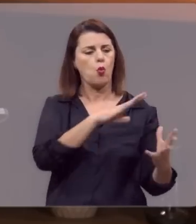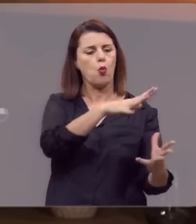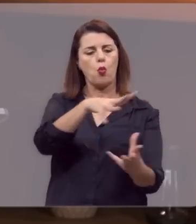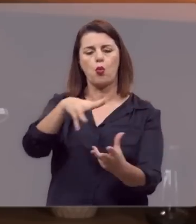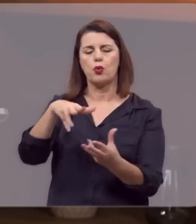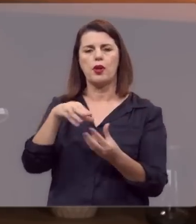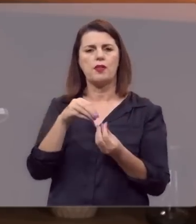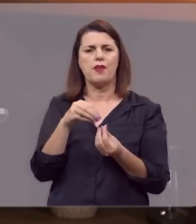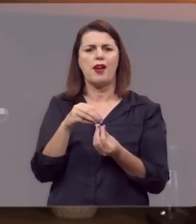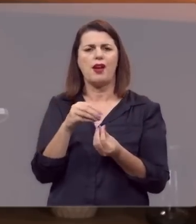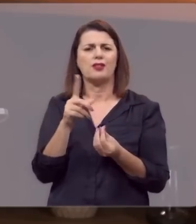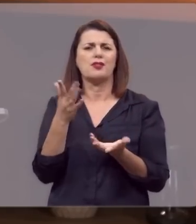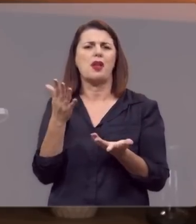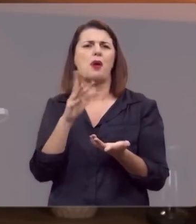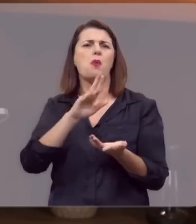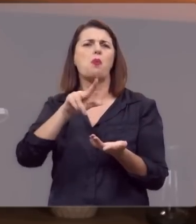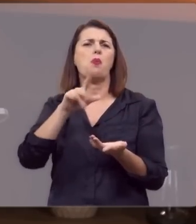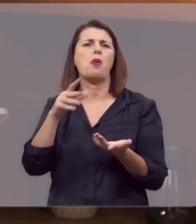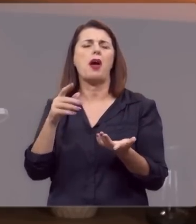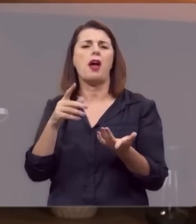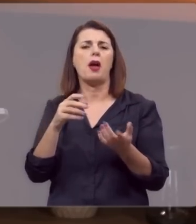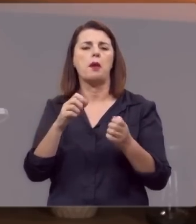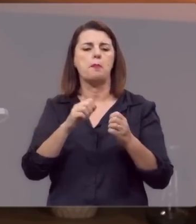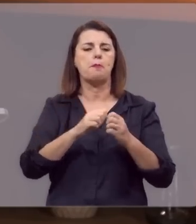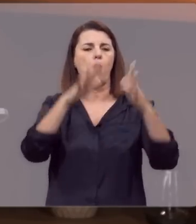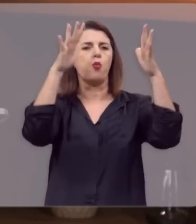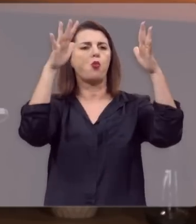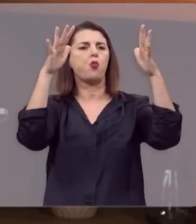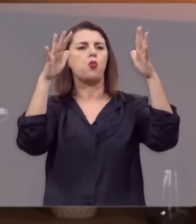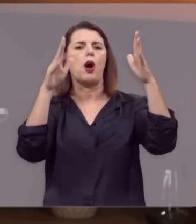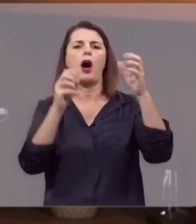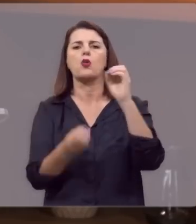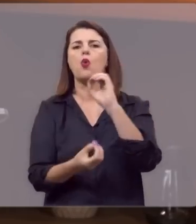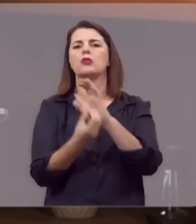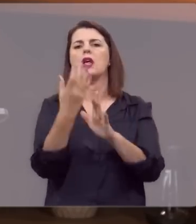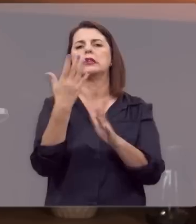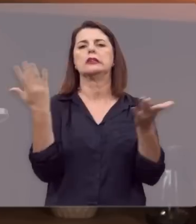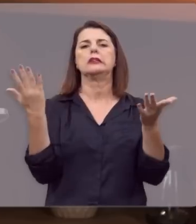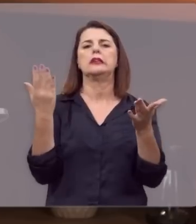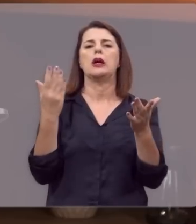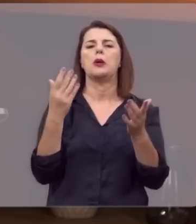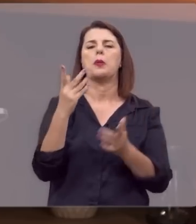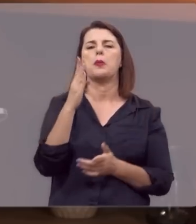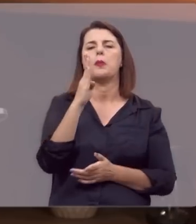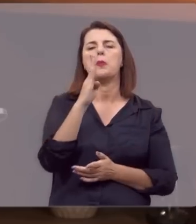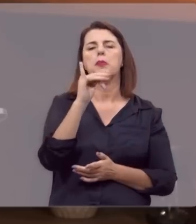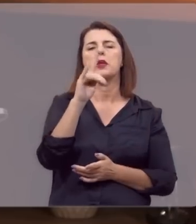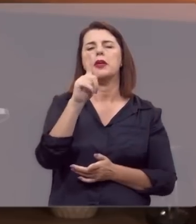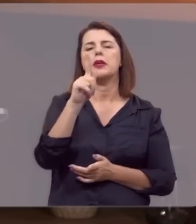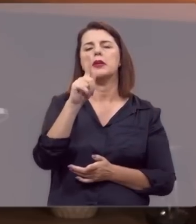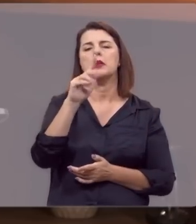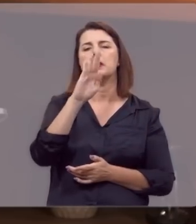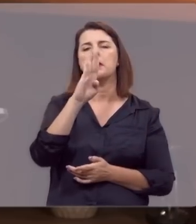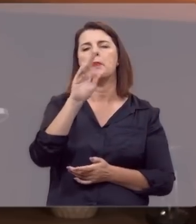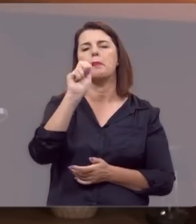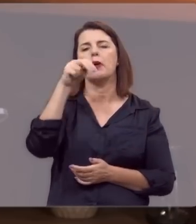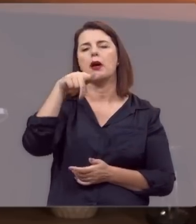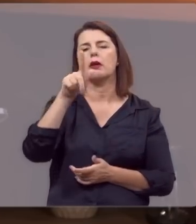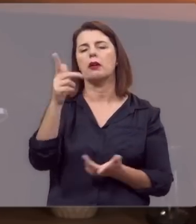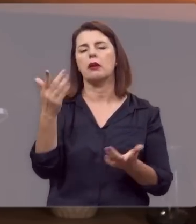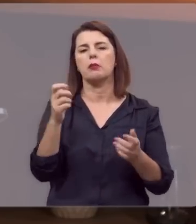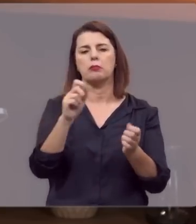não é produto de uma mega explosão cósmica casual. A teoria do Big Bang não está calçada com a